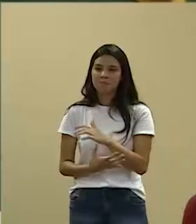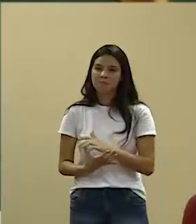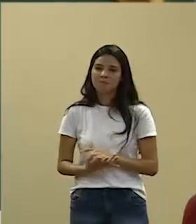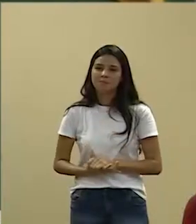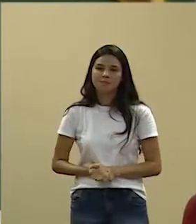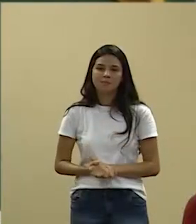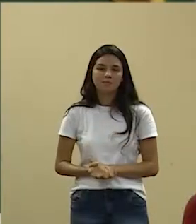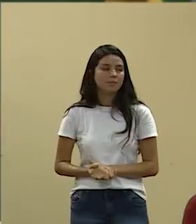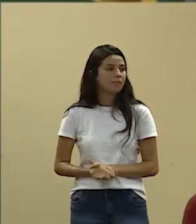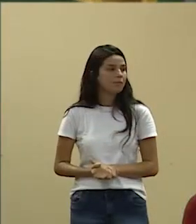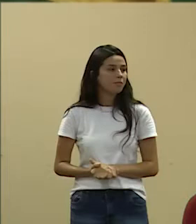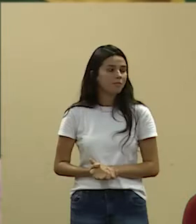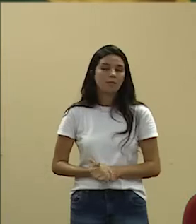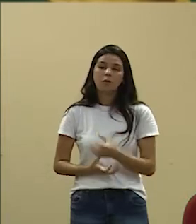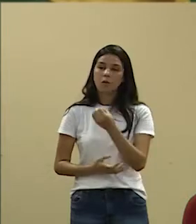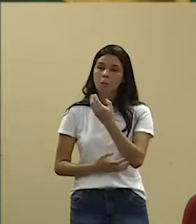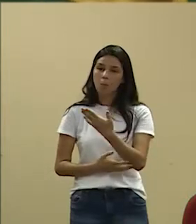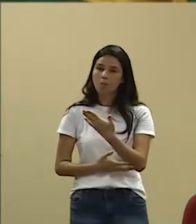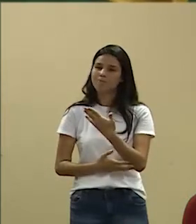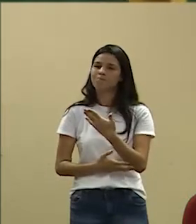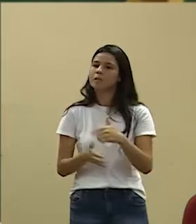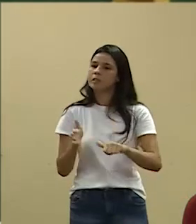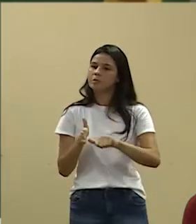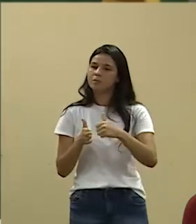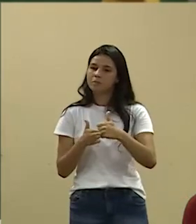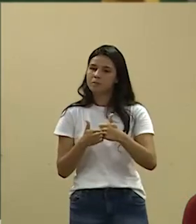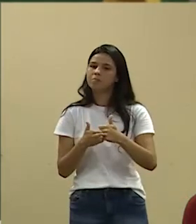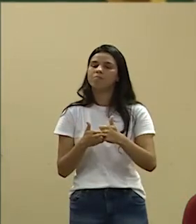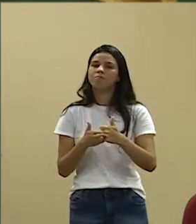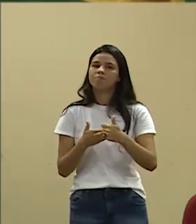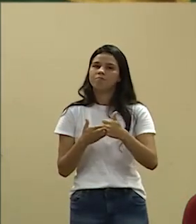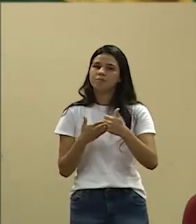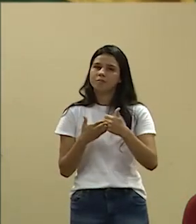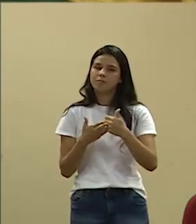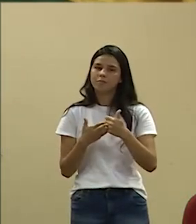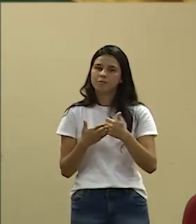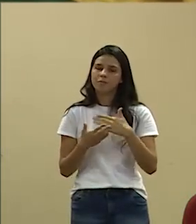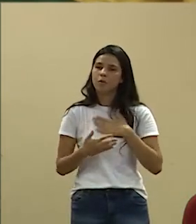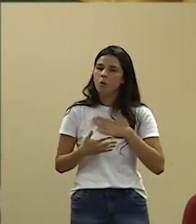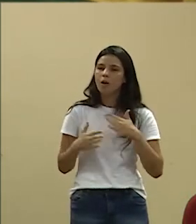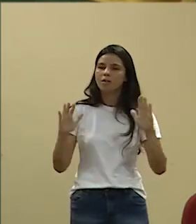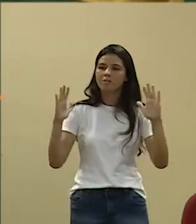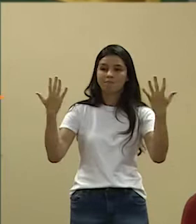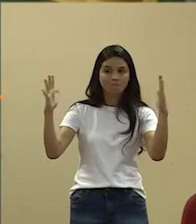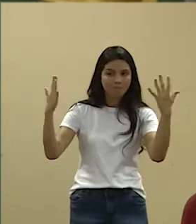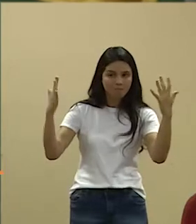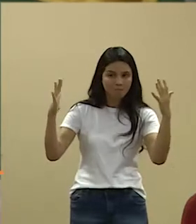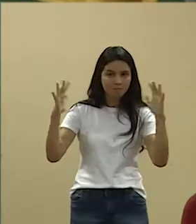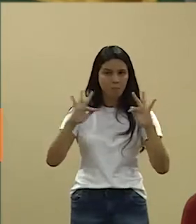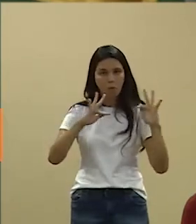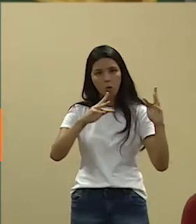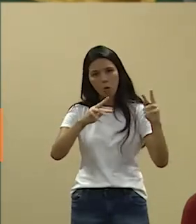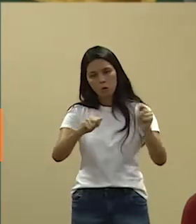bom primeiramente quero a parabenizar aos organizadores é complementar o